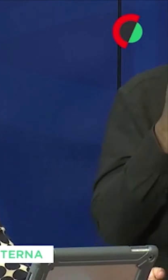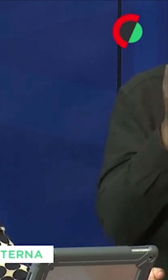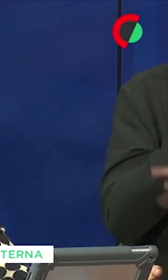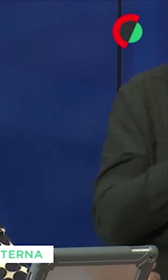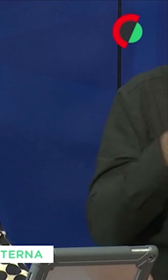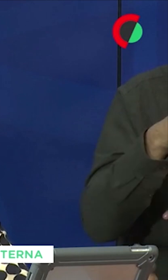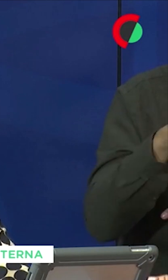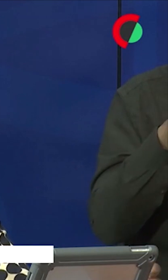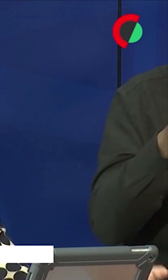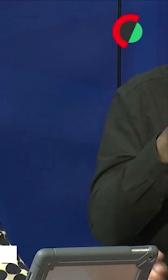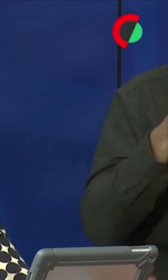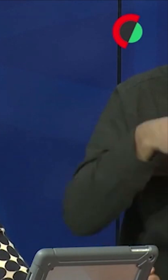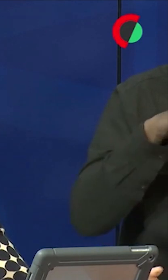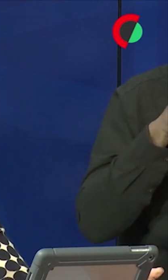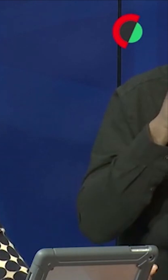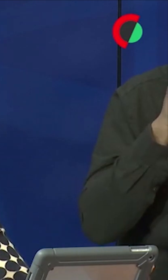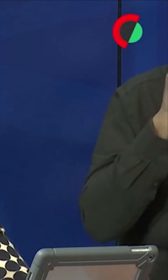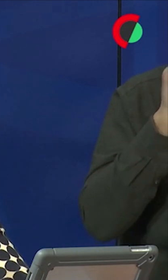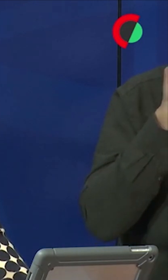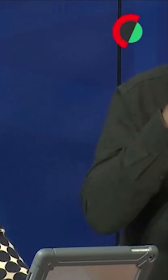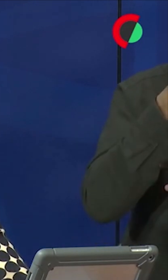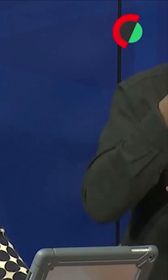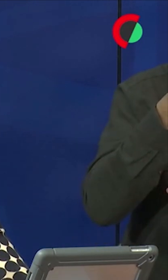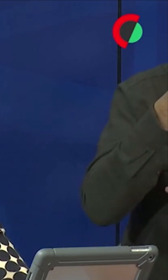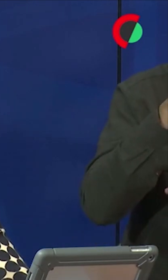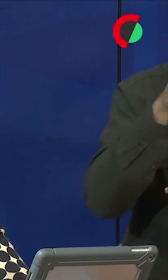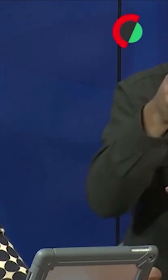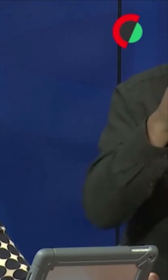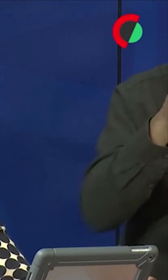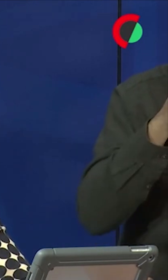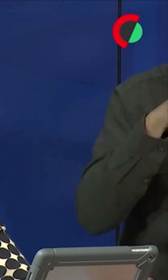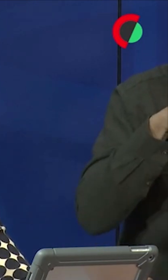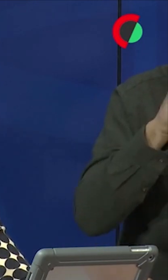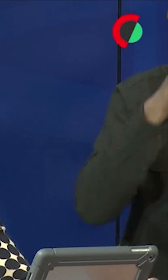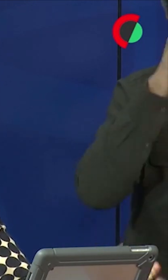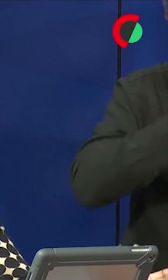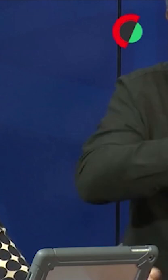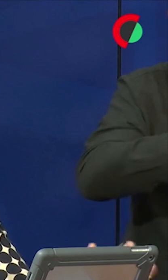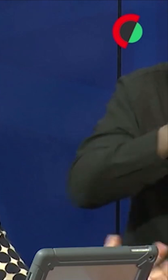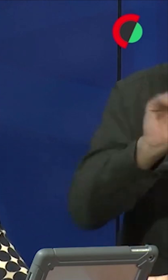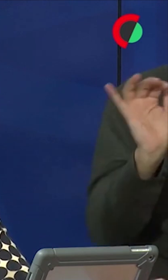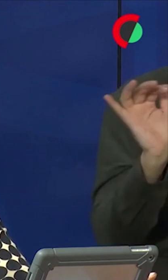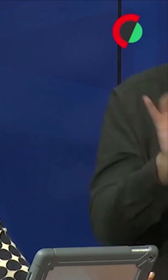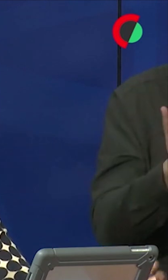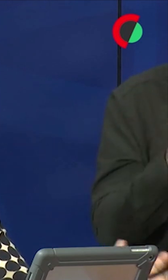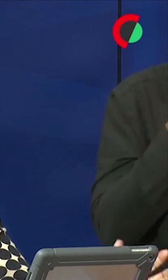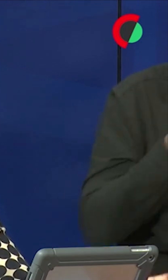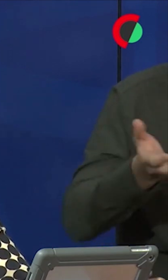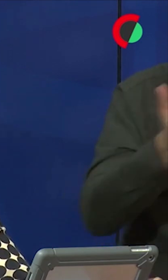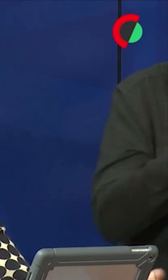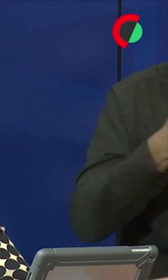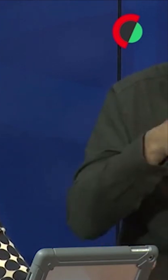dia 5, há uma reunião de ministros da Administração Interna, em que essa questão vai ser abordada, na medida em que, obviamente,